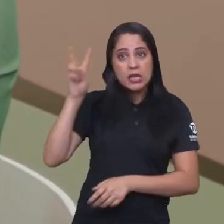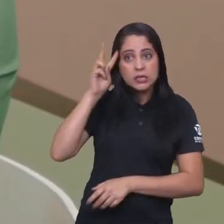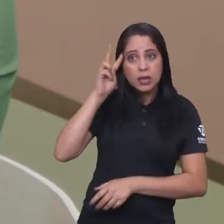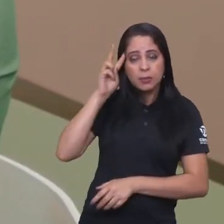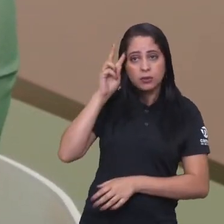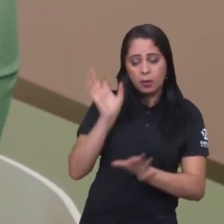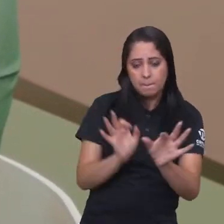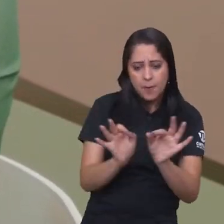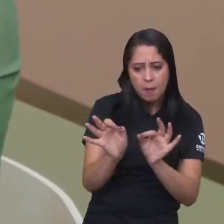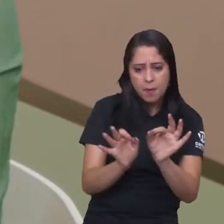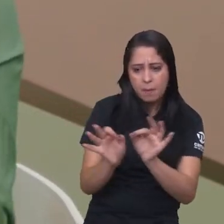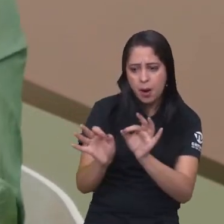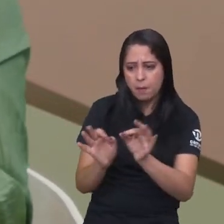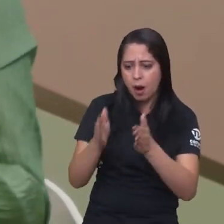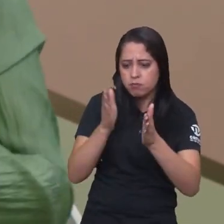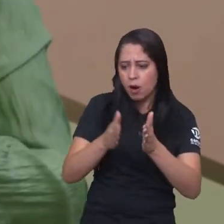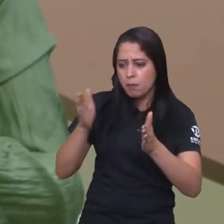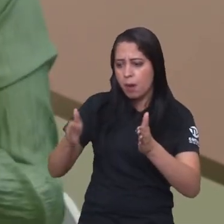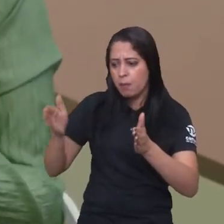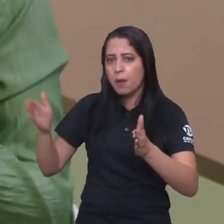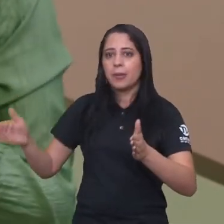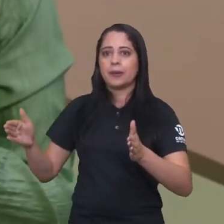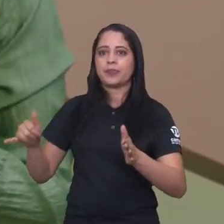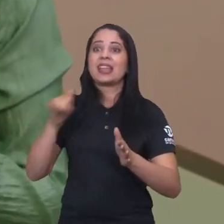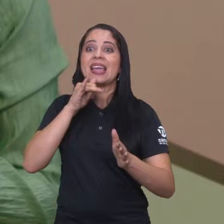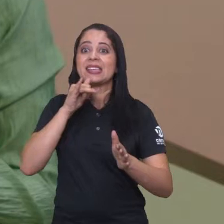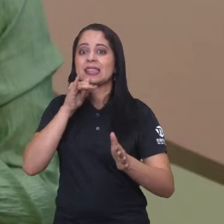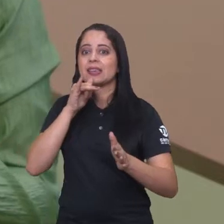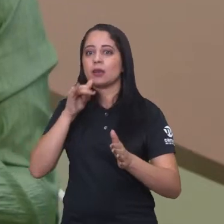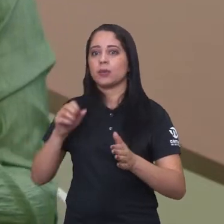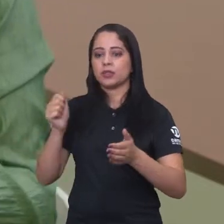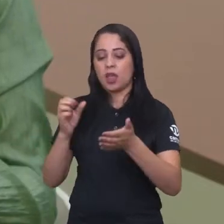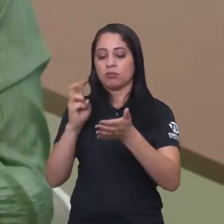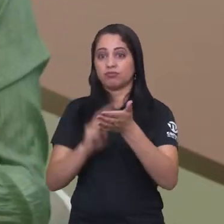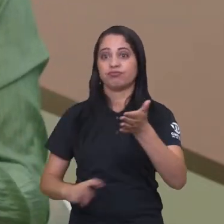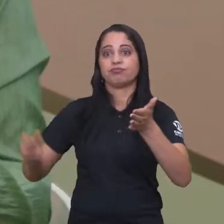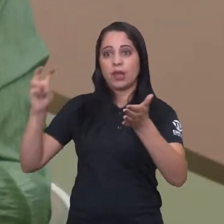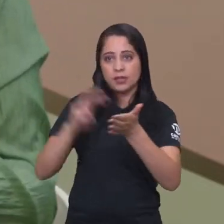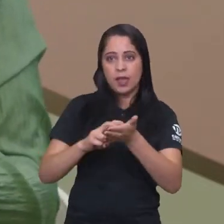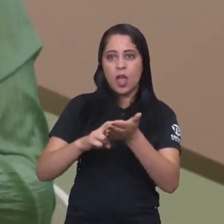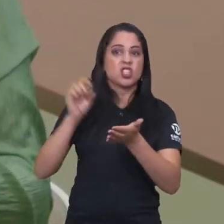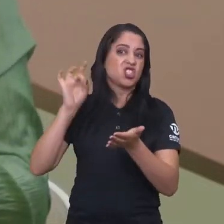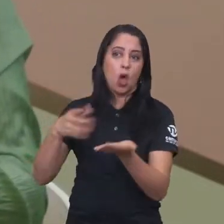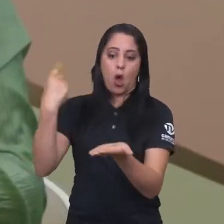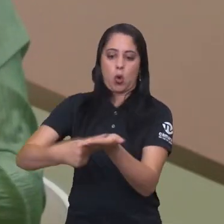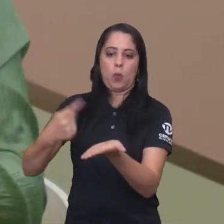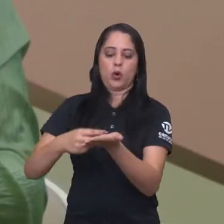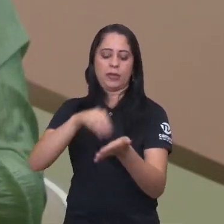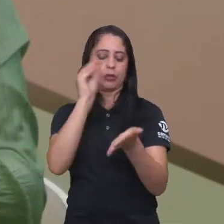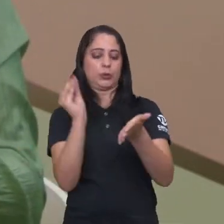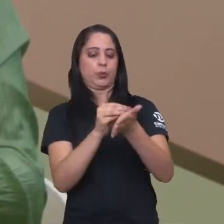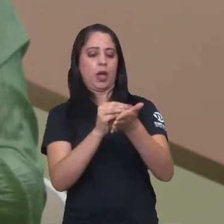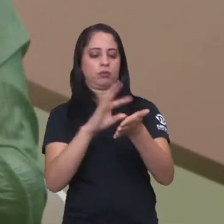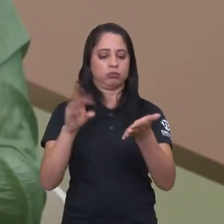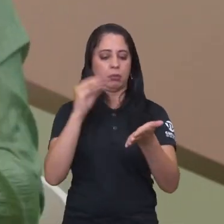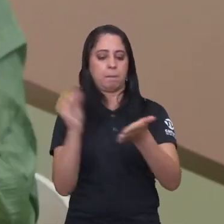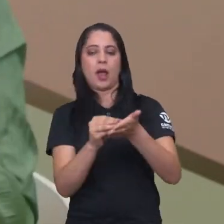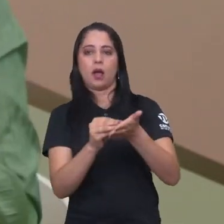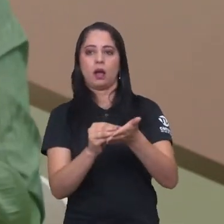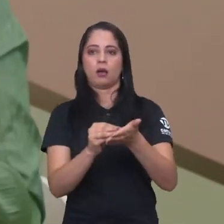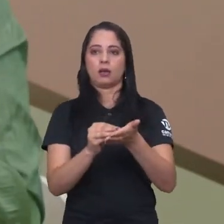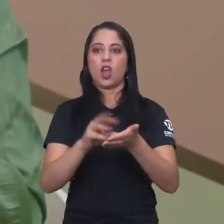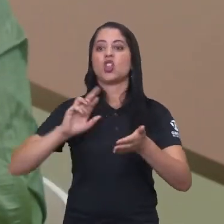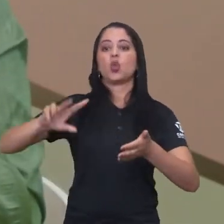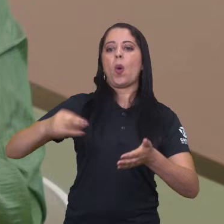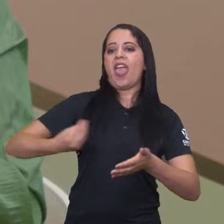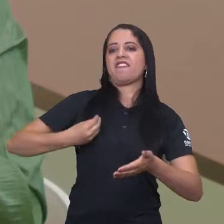Planejamento, sim. Eu falo, né, quando a gente tem, normalmente a gente aprende a fazer agenda, né? A gente faz agenda de compromisso e não agenda de uma vida